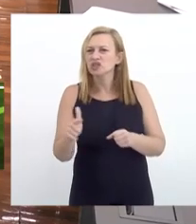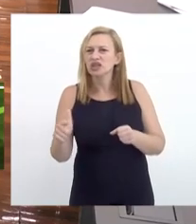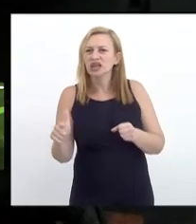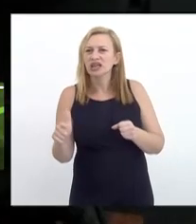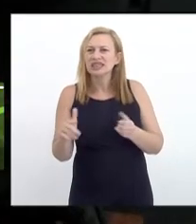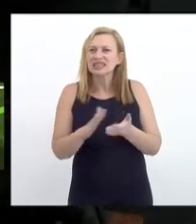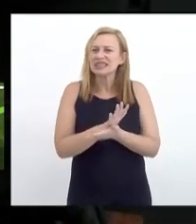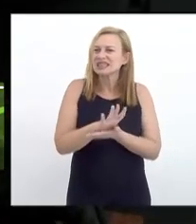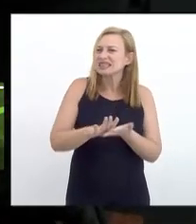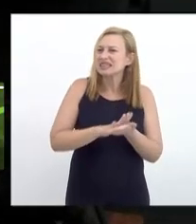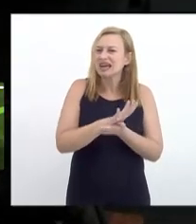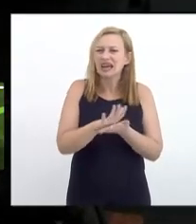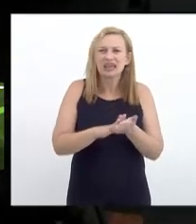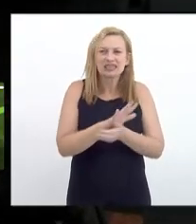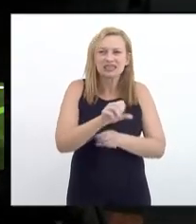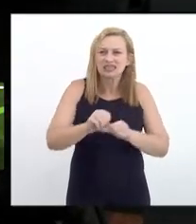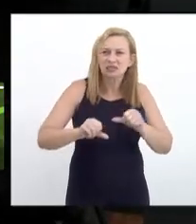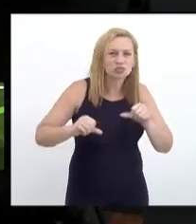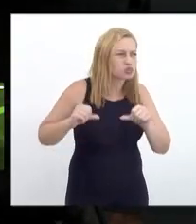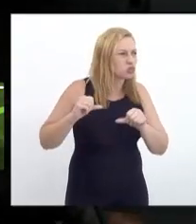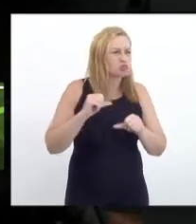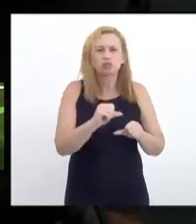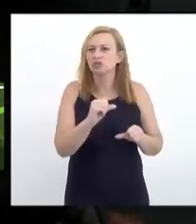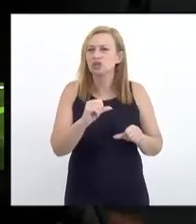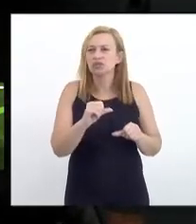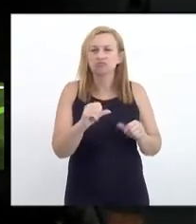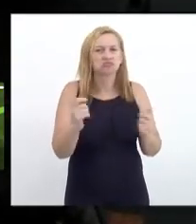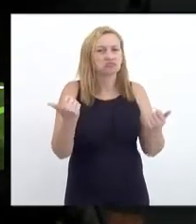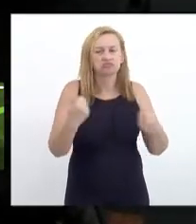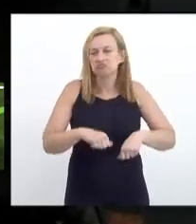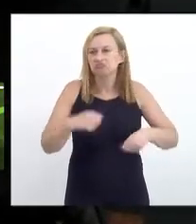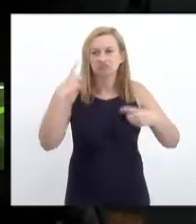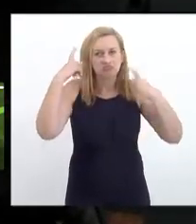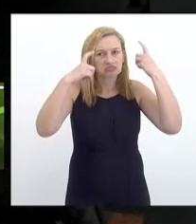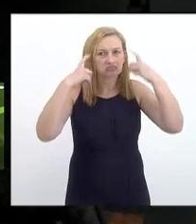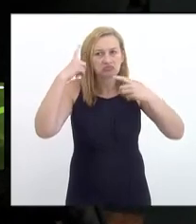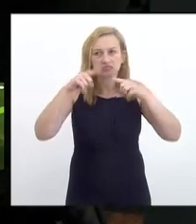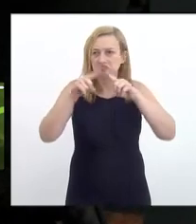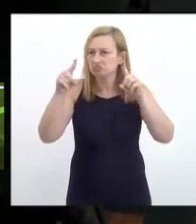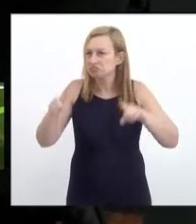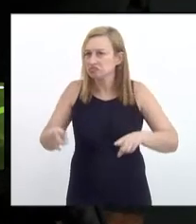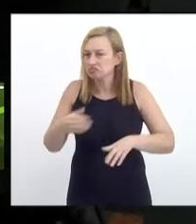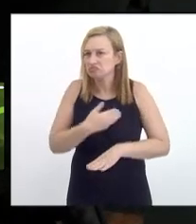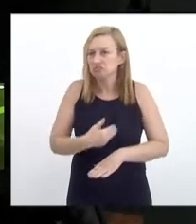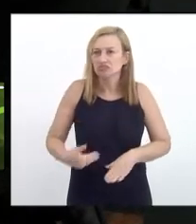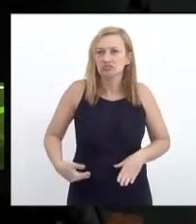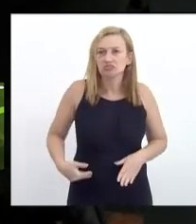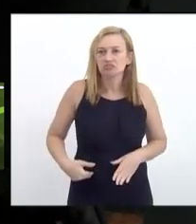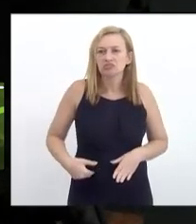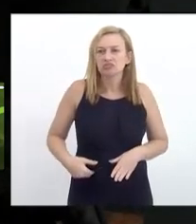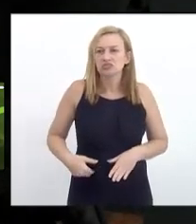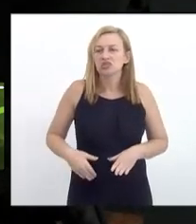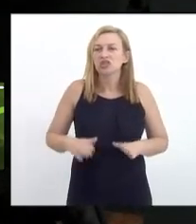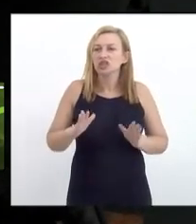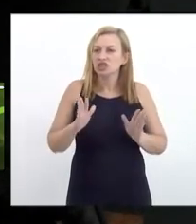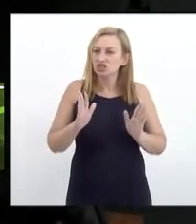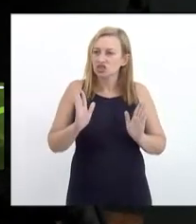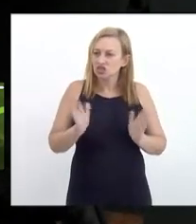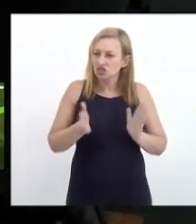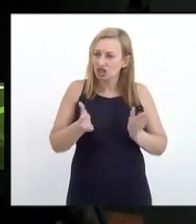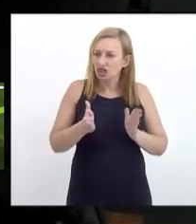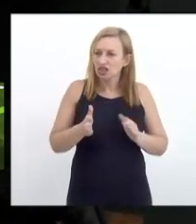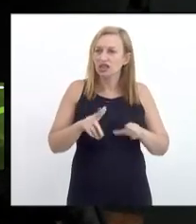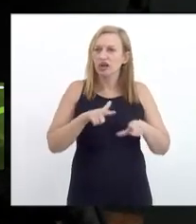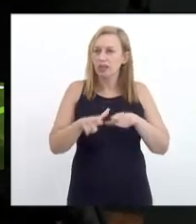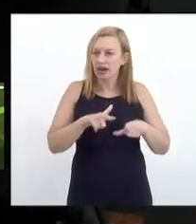mudança E não precisa haver Preocupação Por parte dos servidores Para quem já está Isso aqui Só vai